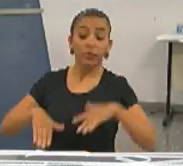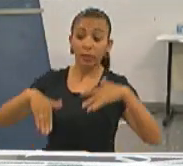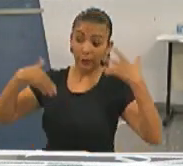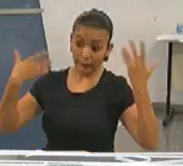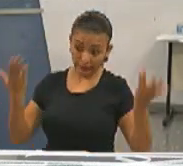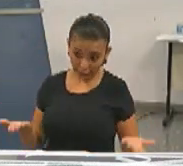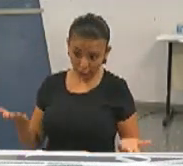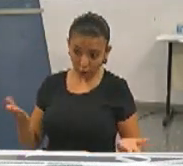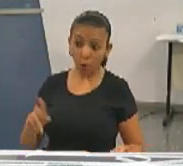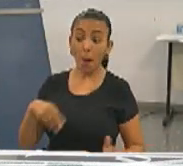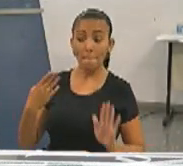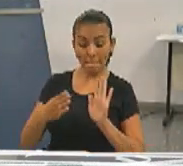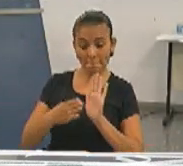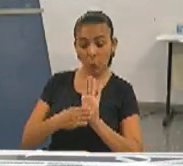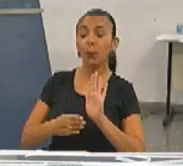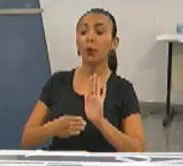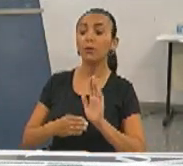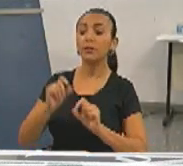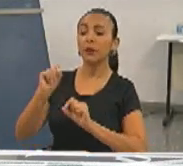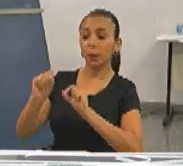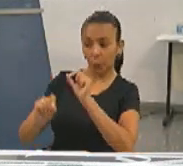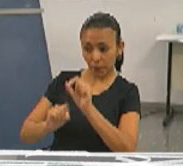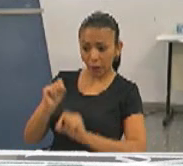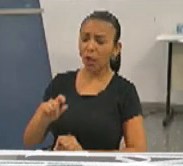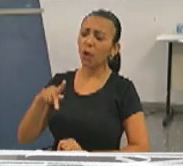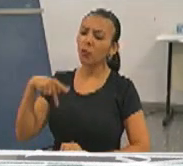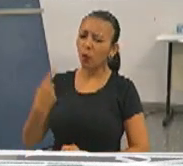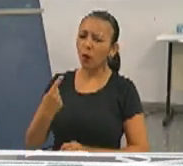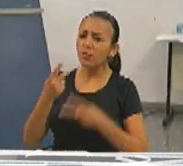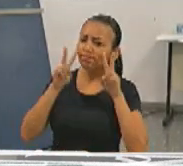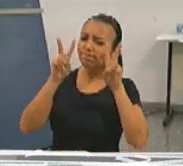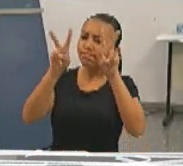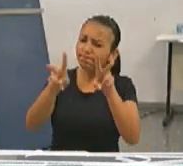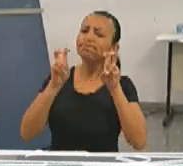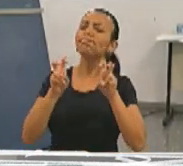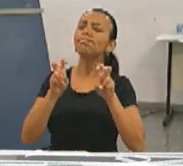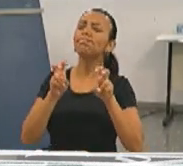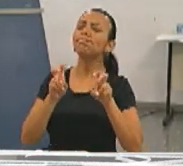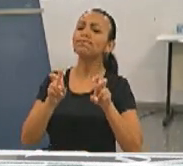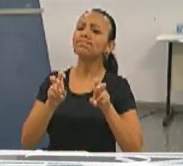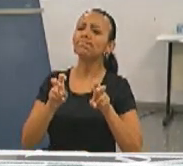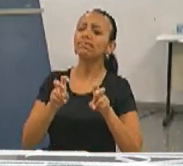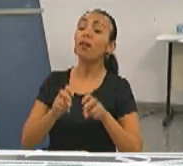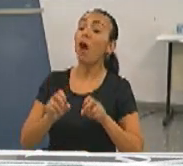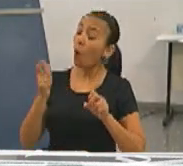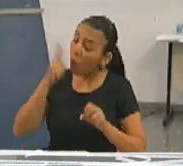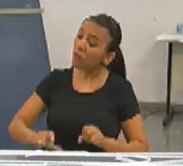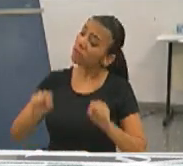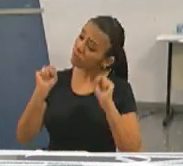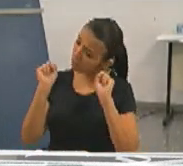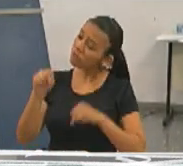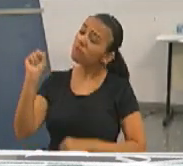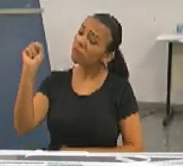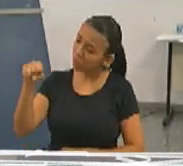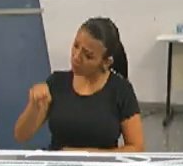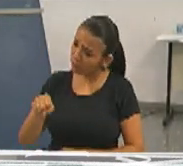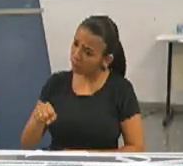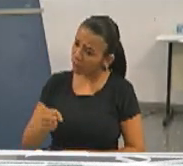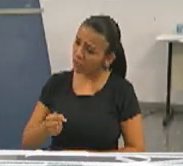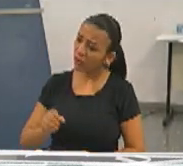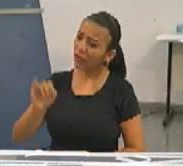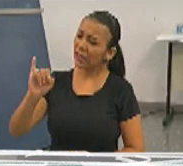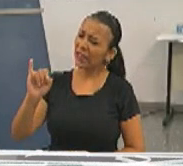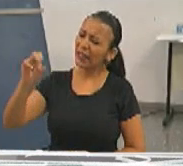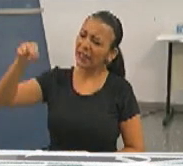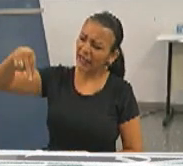assim, na nossa proposta de gestão, nós visualizamos plenas condições de termos aqui um DINTER e